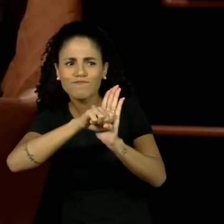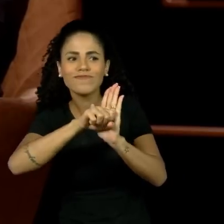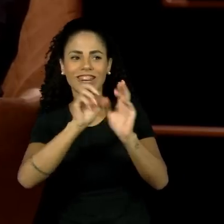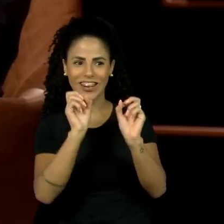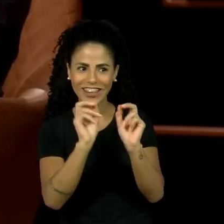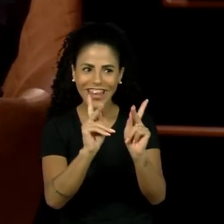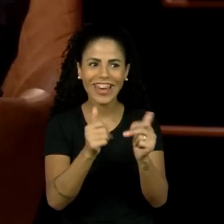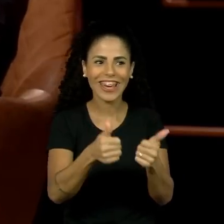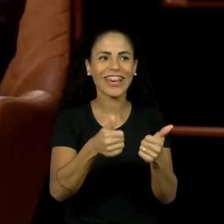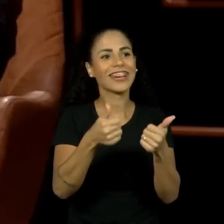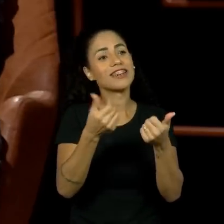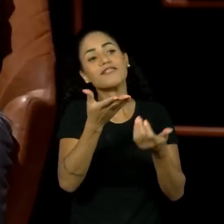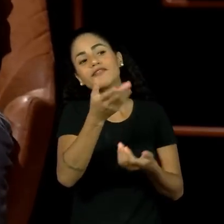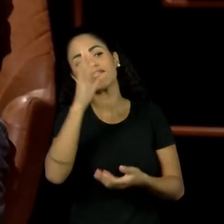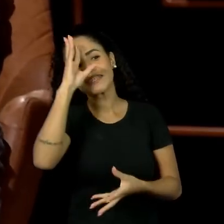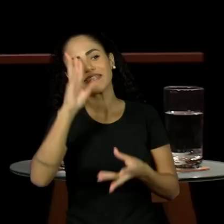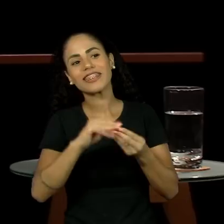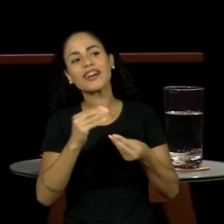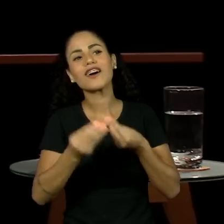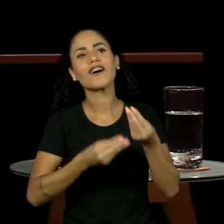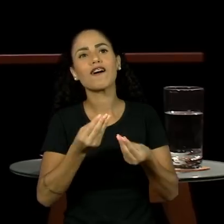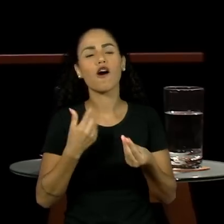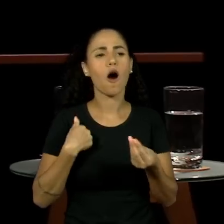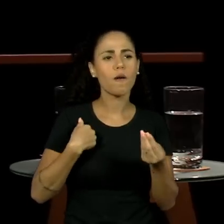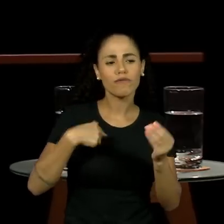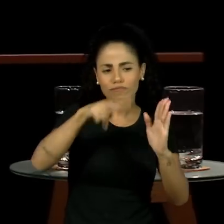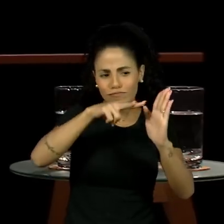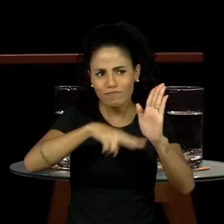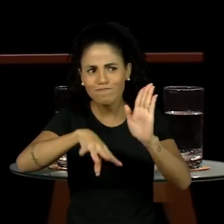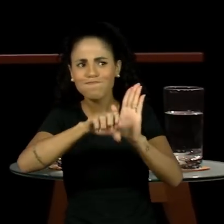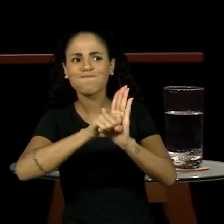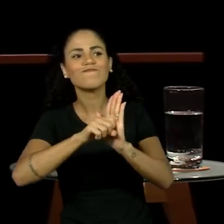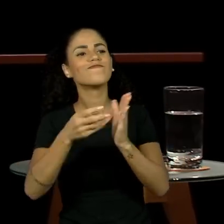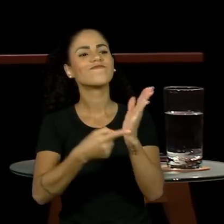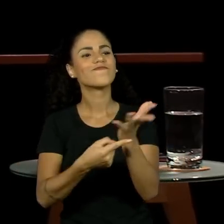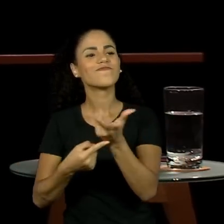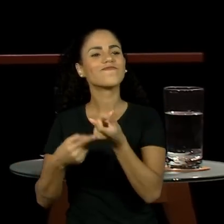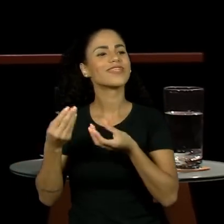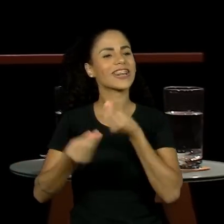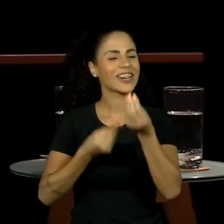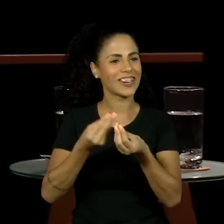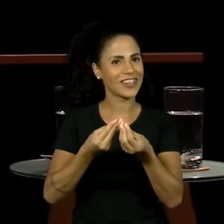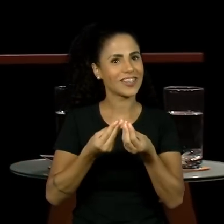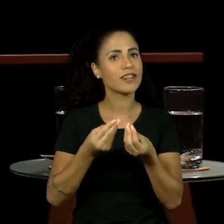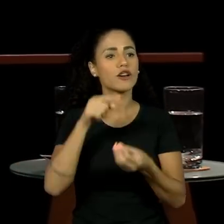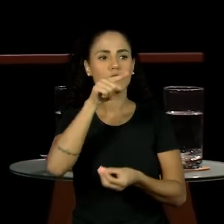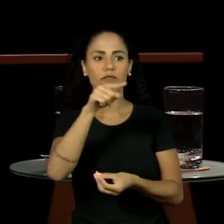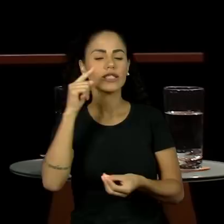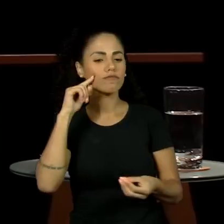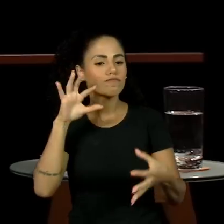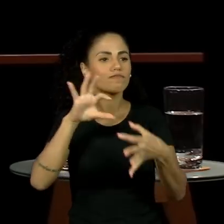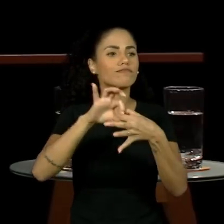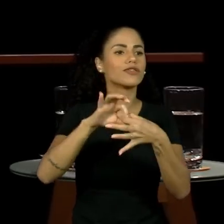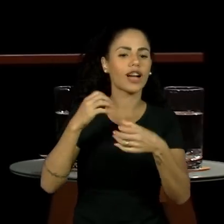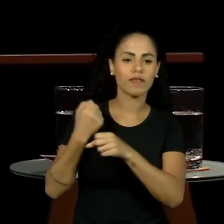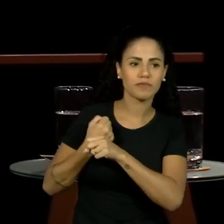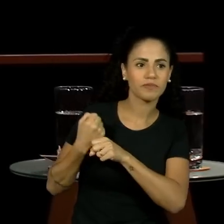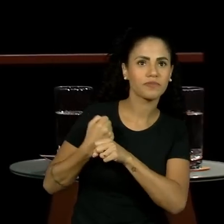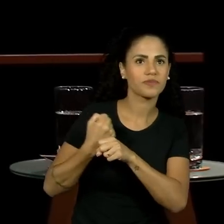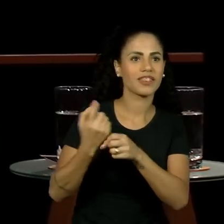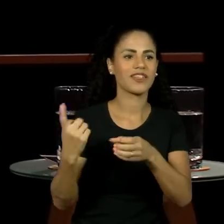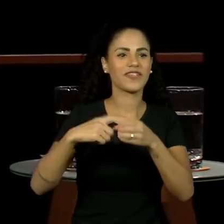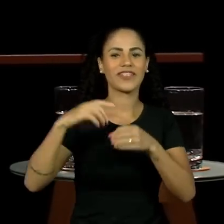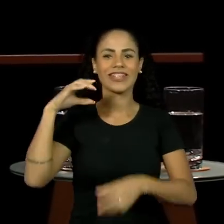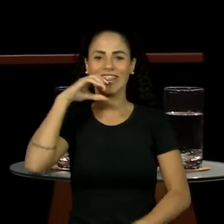visual. Não sei, você disse que agora as artes plásticas viraram artes visuais. com a qual você se envolveu nos últimos tempos.